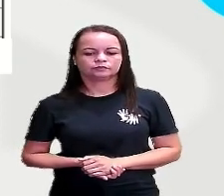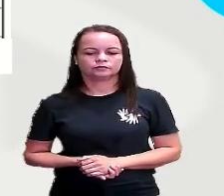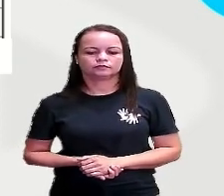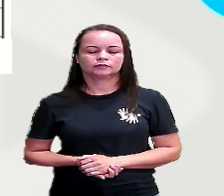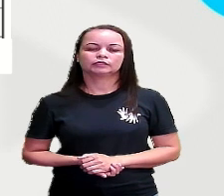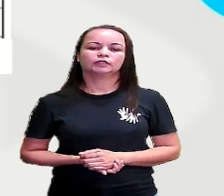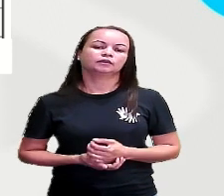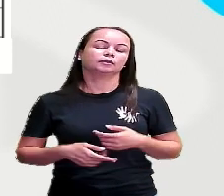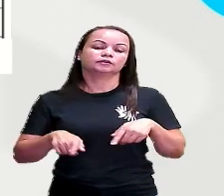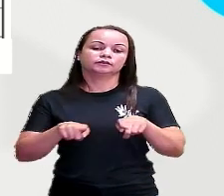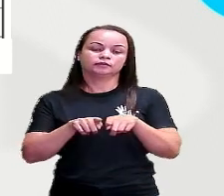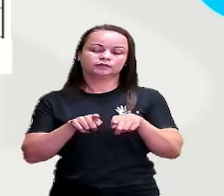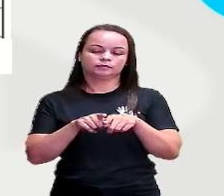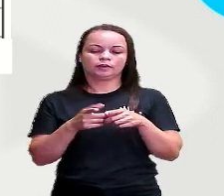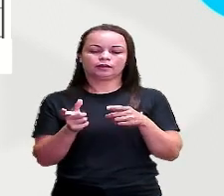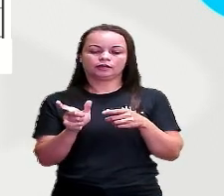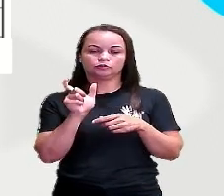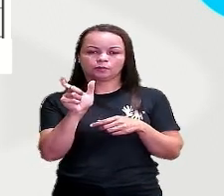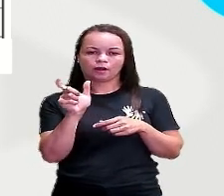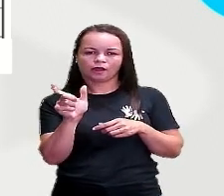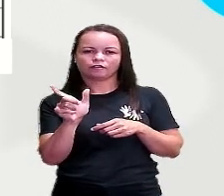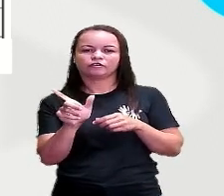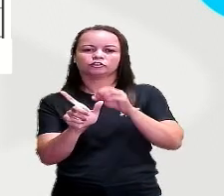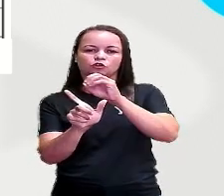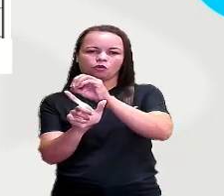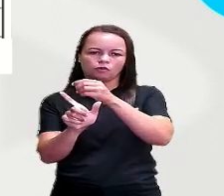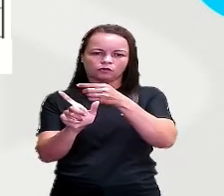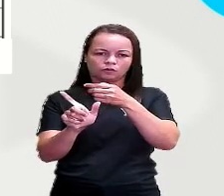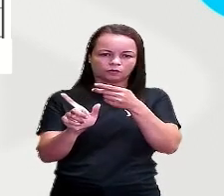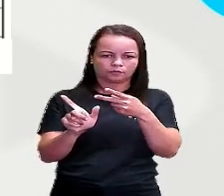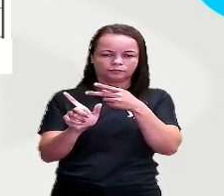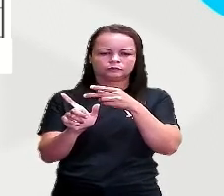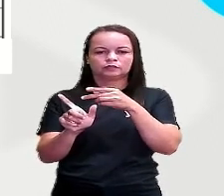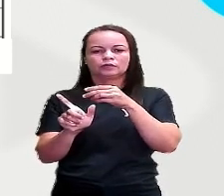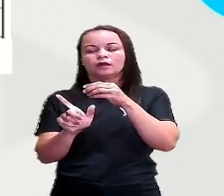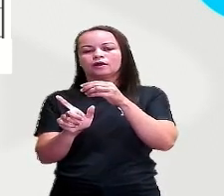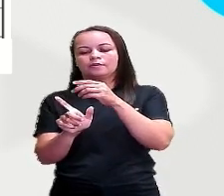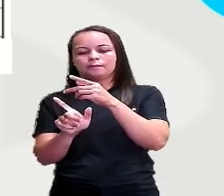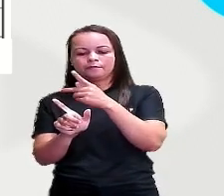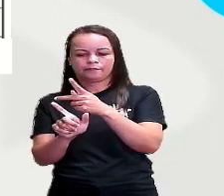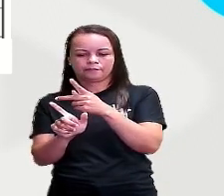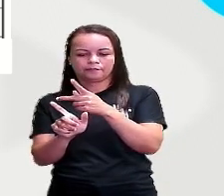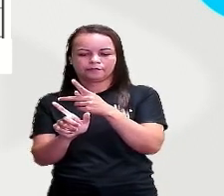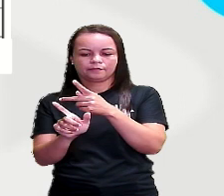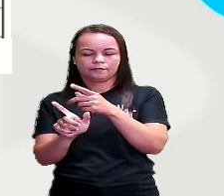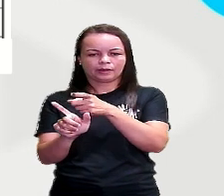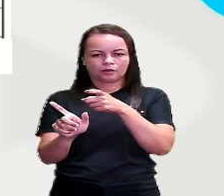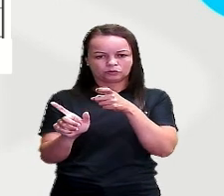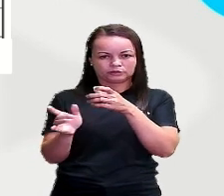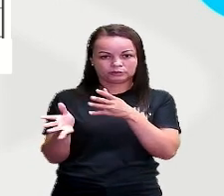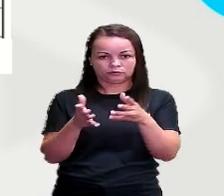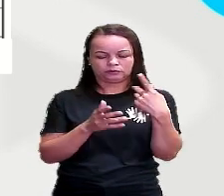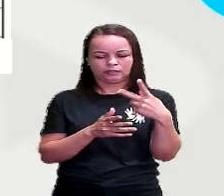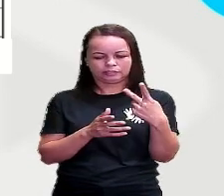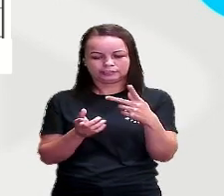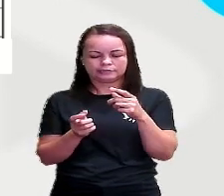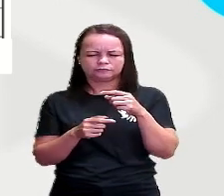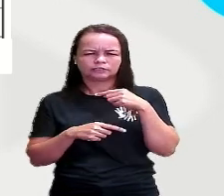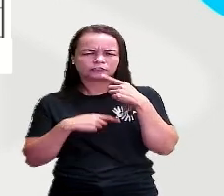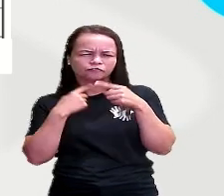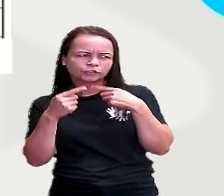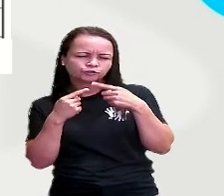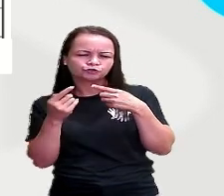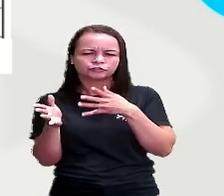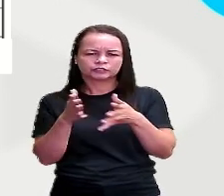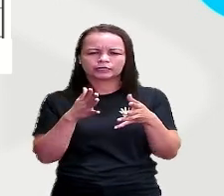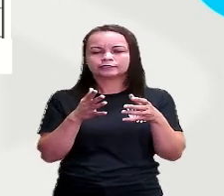Para as palavras paroxítonas, também a gente vai acentuar. Então, você identificou que a palavra paroxítona está em dúvida se é acentuada ou não, você vai olhar. Se